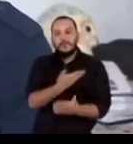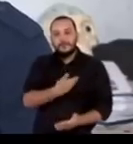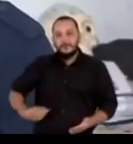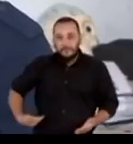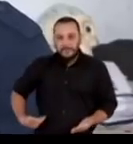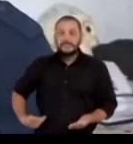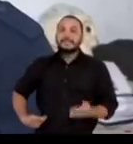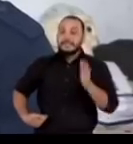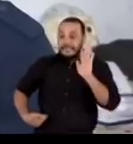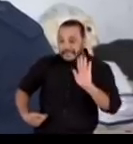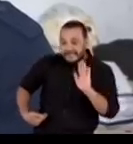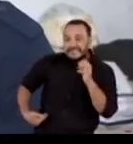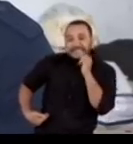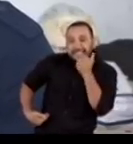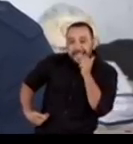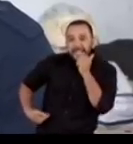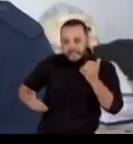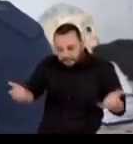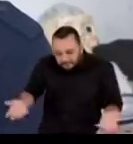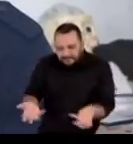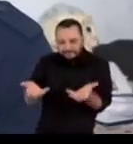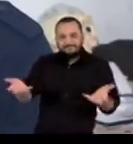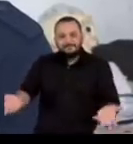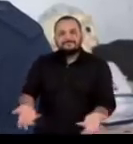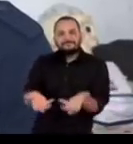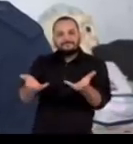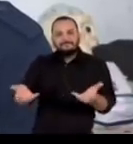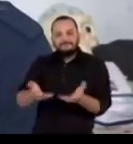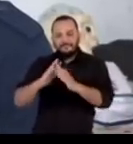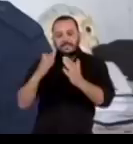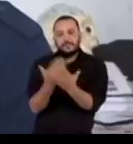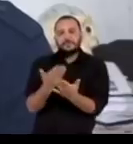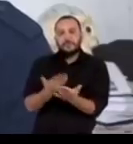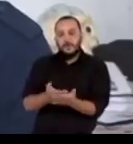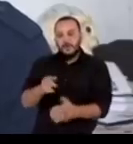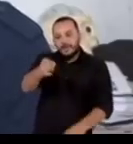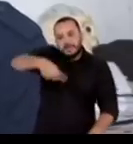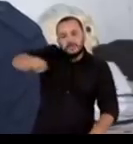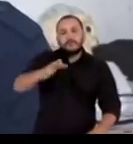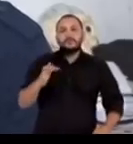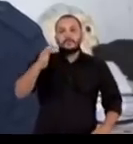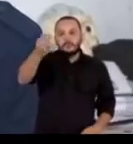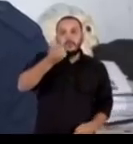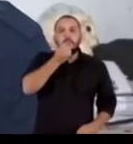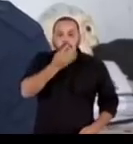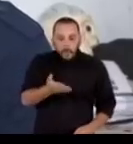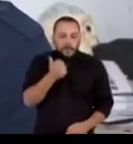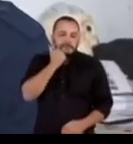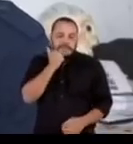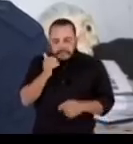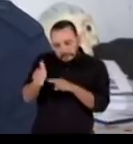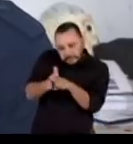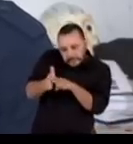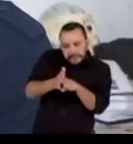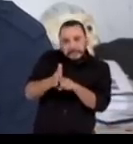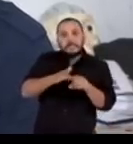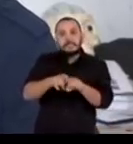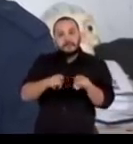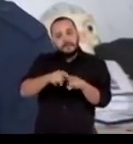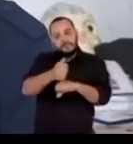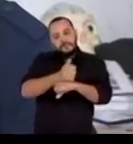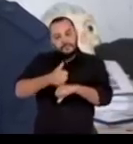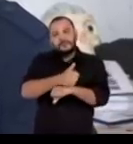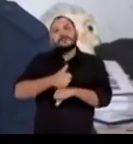incentiva a ciência na comunidade escolar, chega que no futuro nós teremos bons cientistas ou bons profissionais